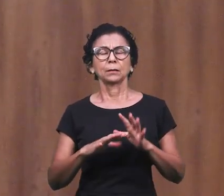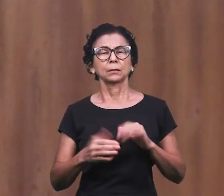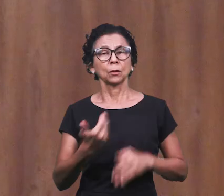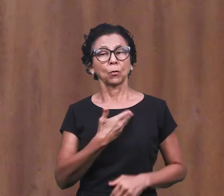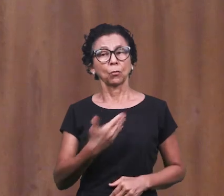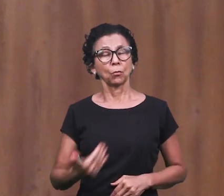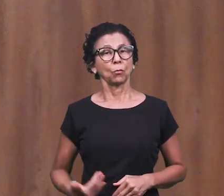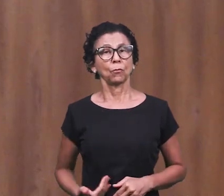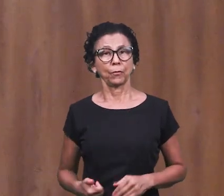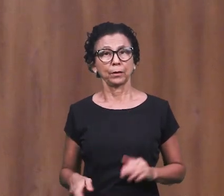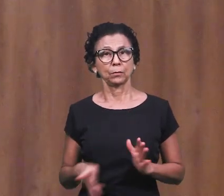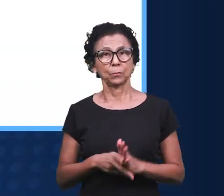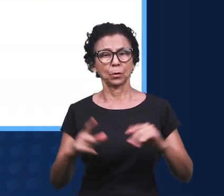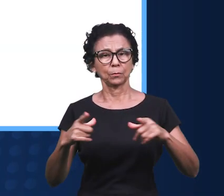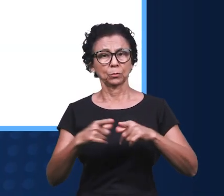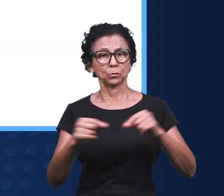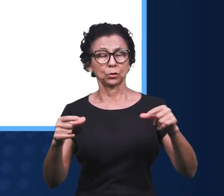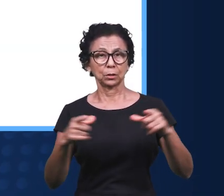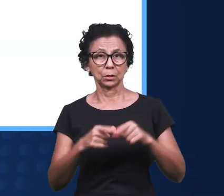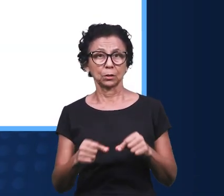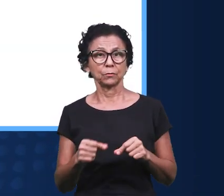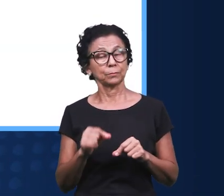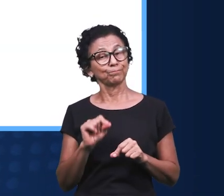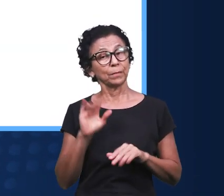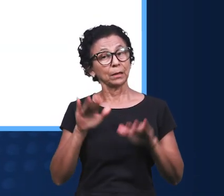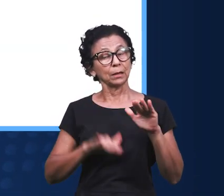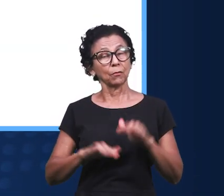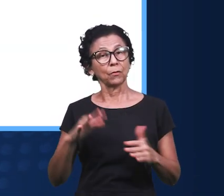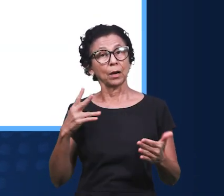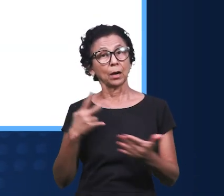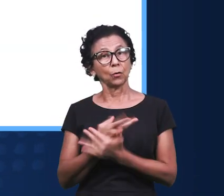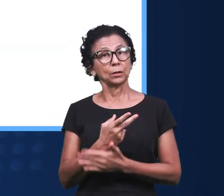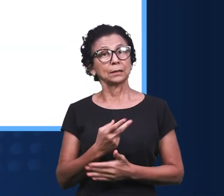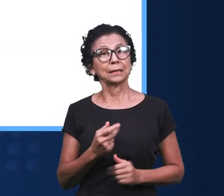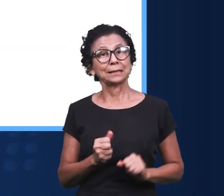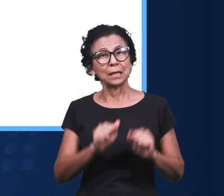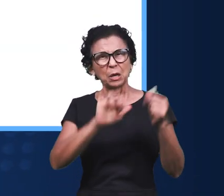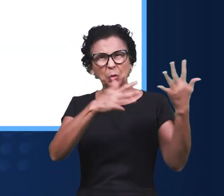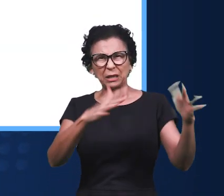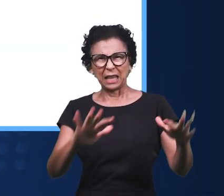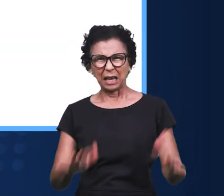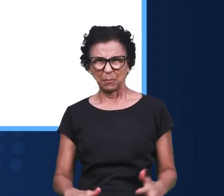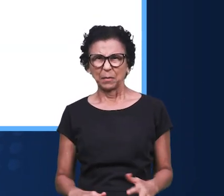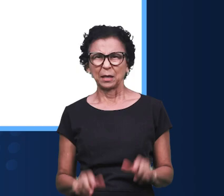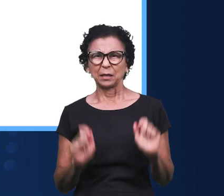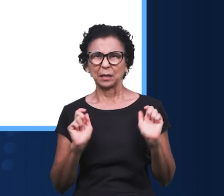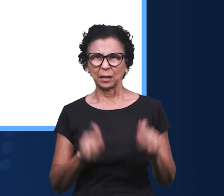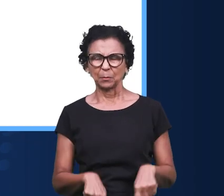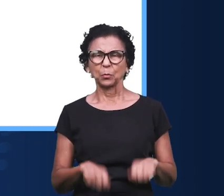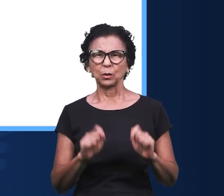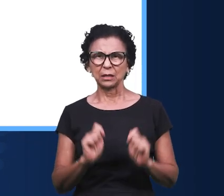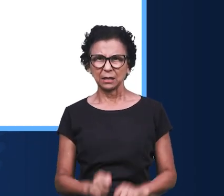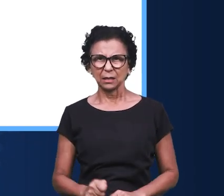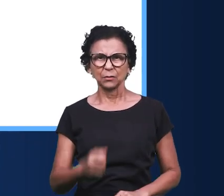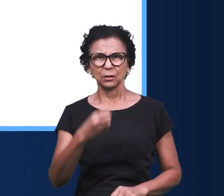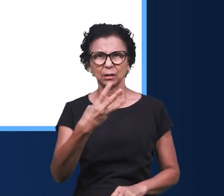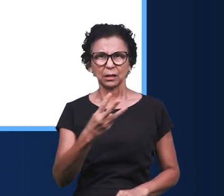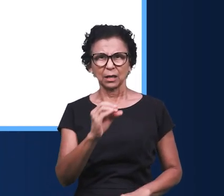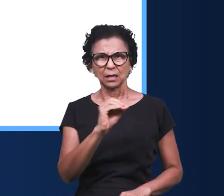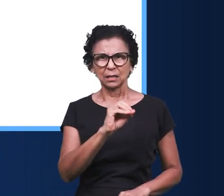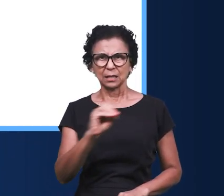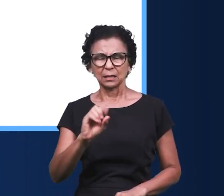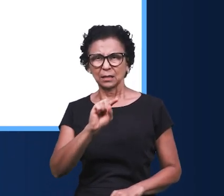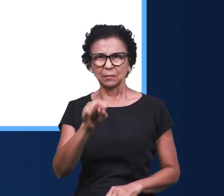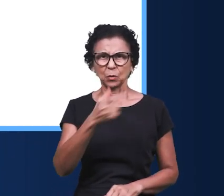relatório que prevê um terremoto de magnitude de 8 a 9 pontos, que pode matar 300 mil pessoas. Com isso,